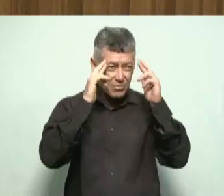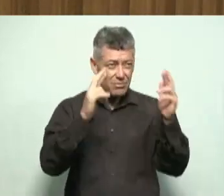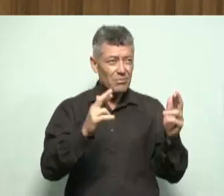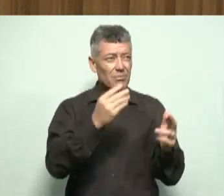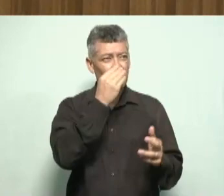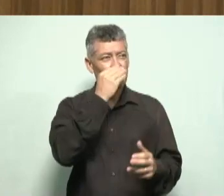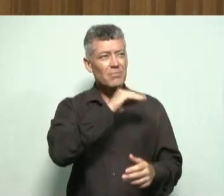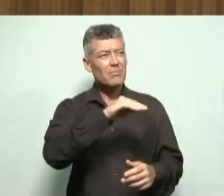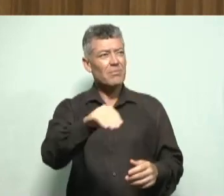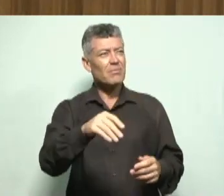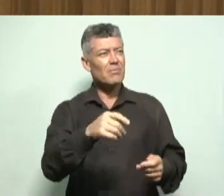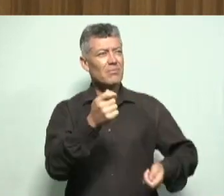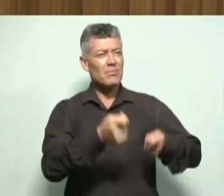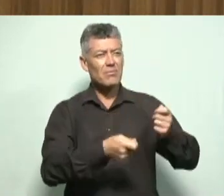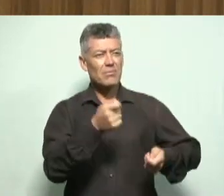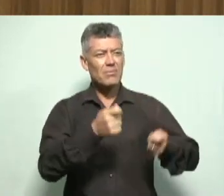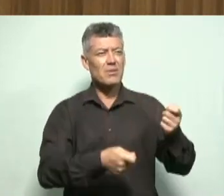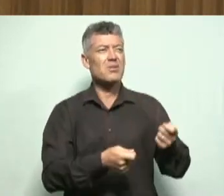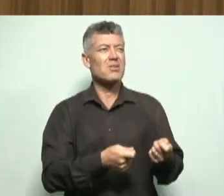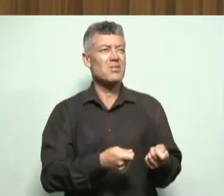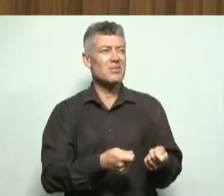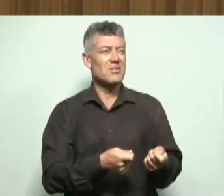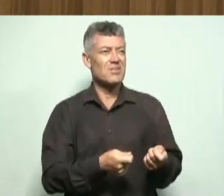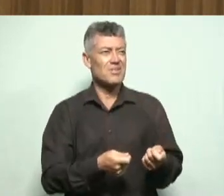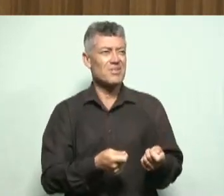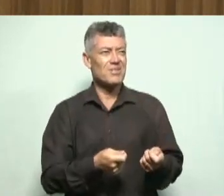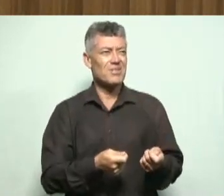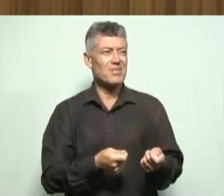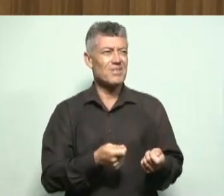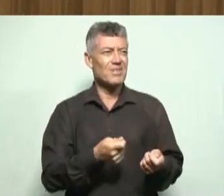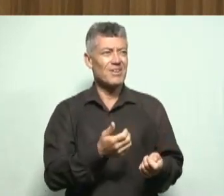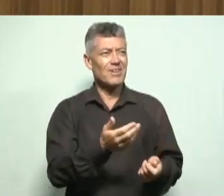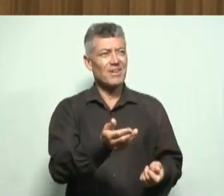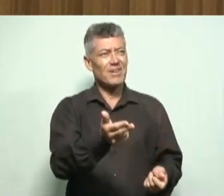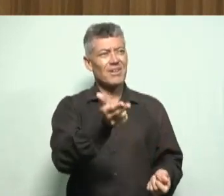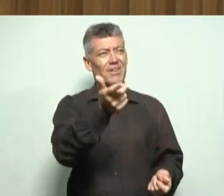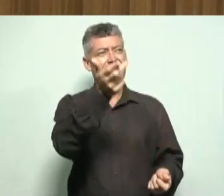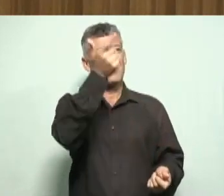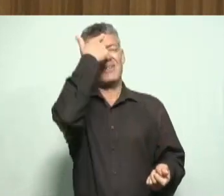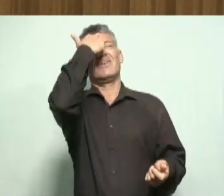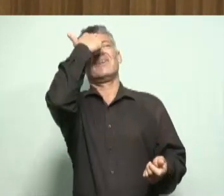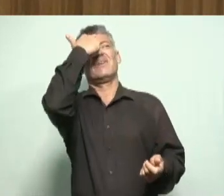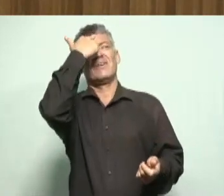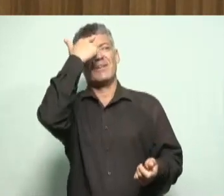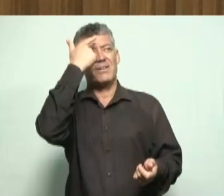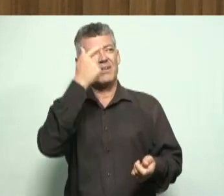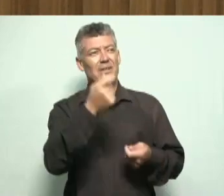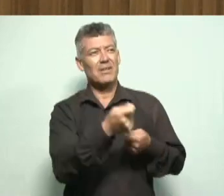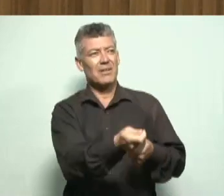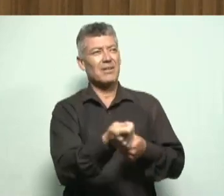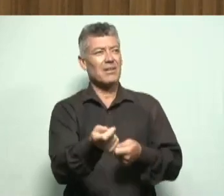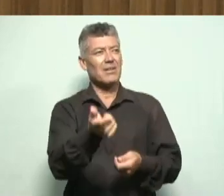nem banda trouxeram, botaram um playback, ou seja, um atestado na nossa cara.